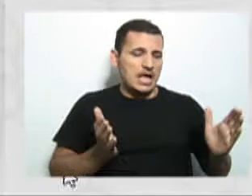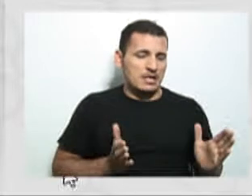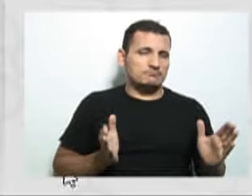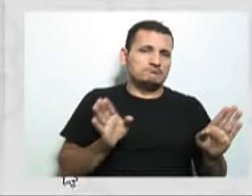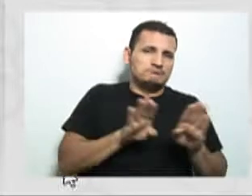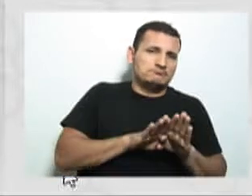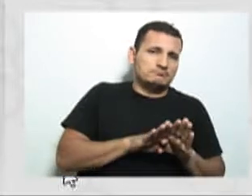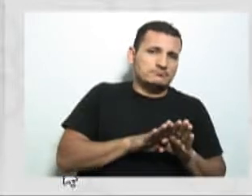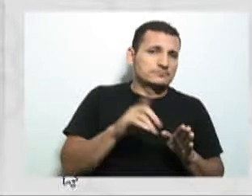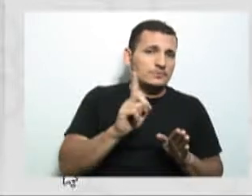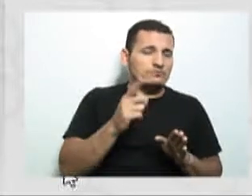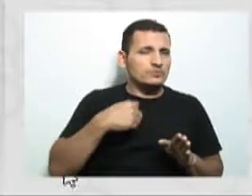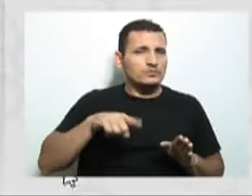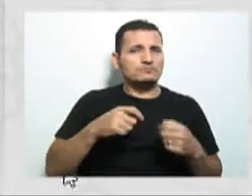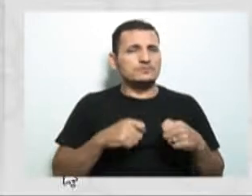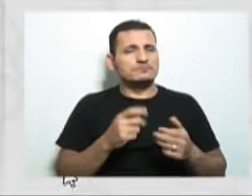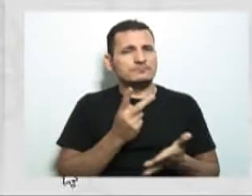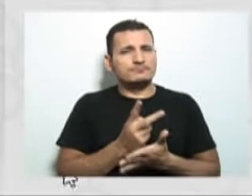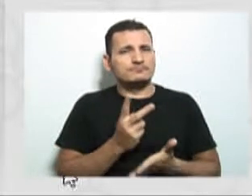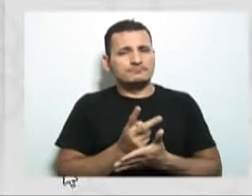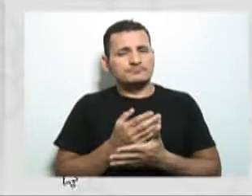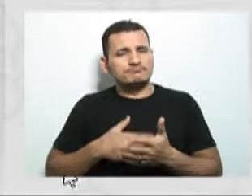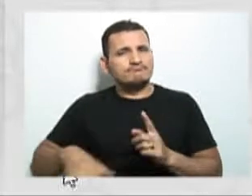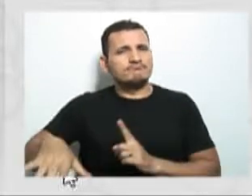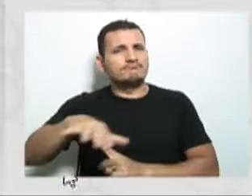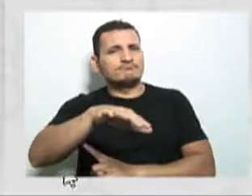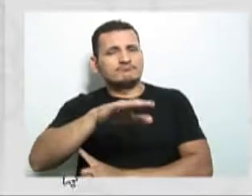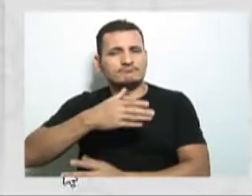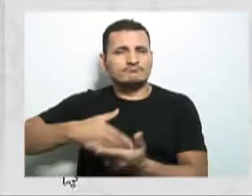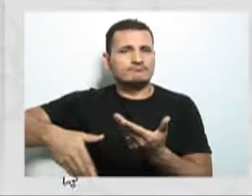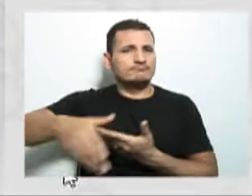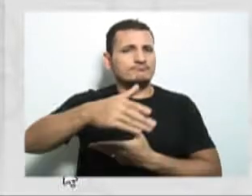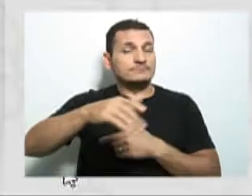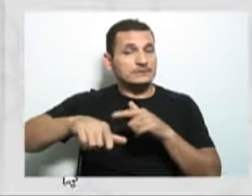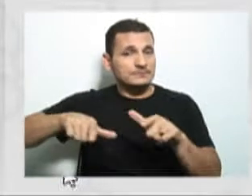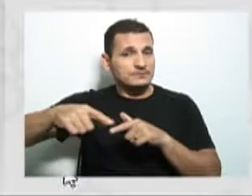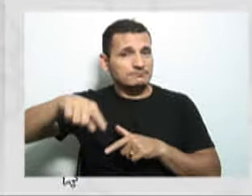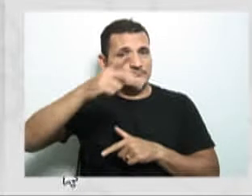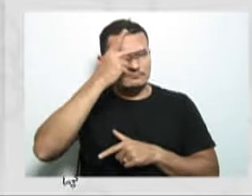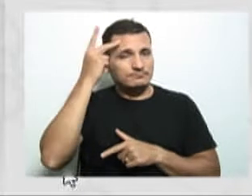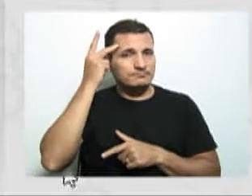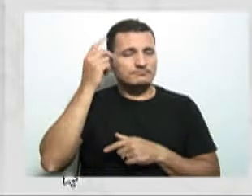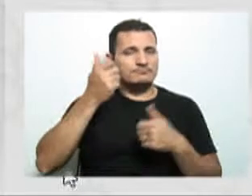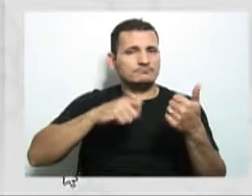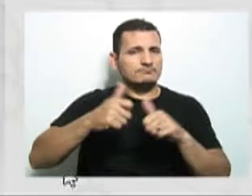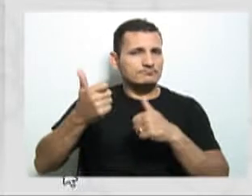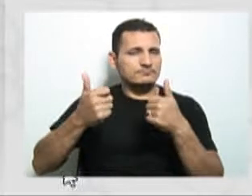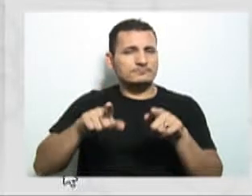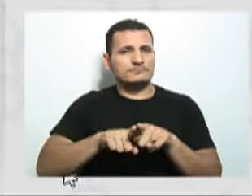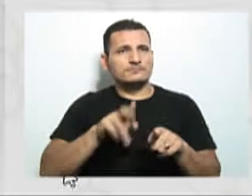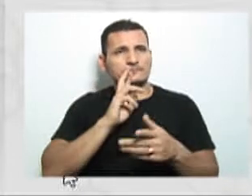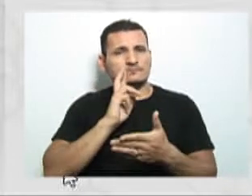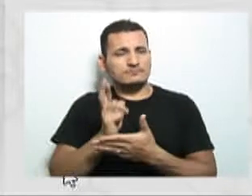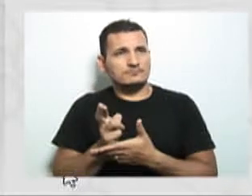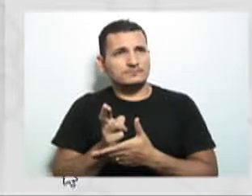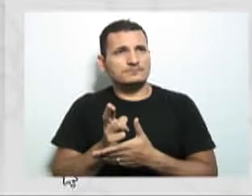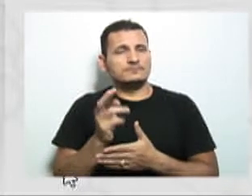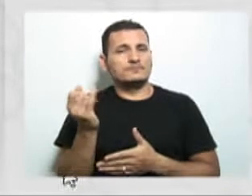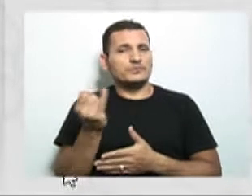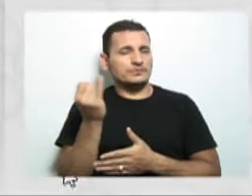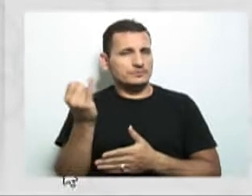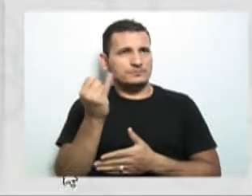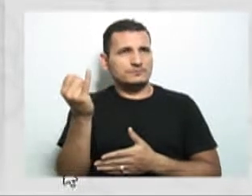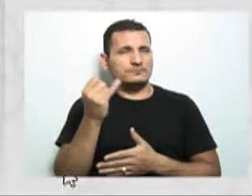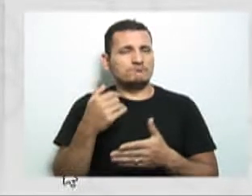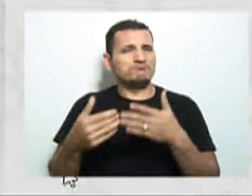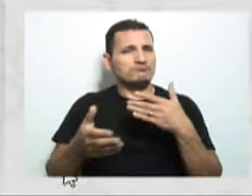Nós precisamos estar sempre no meio, né, dos nossos operários. E olha, avalie os resultados. Fundamental